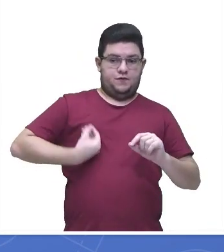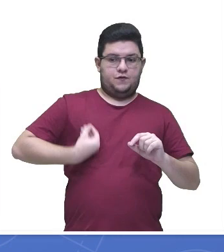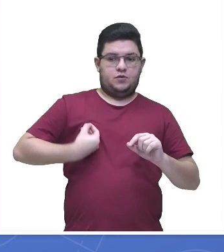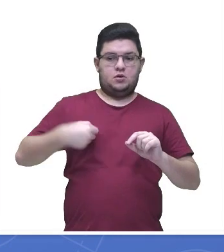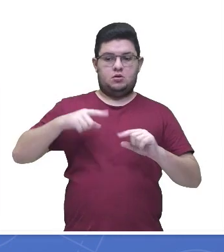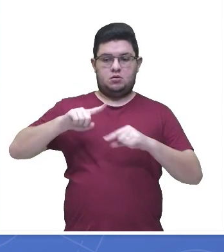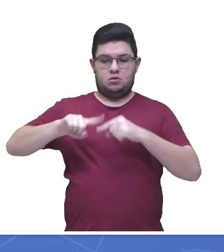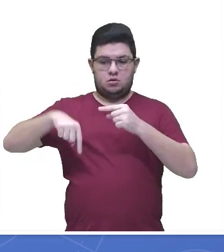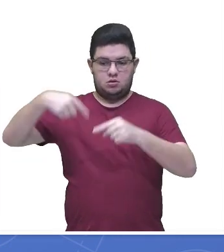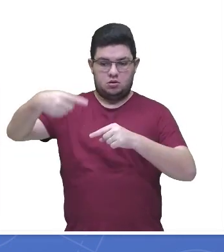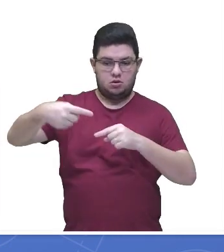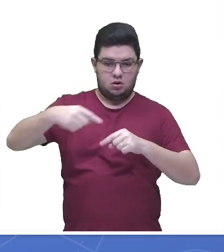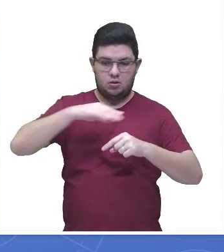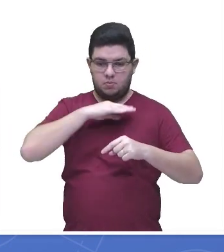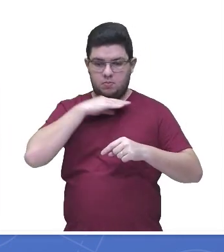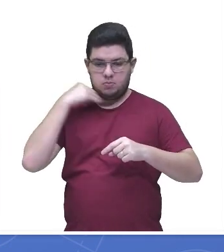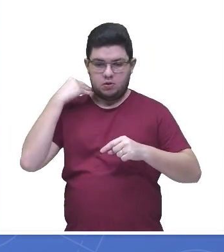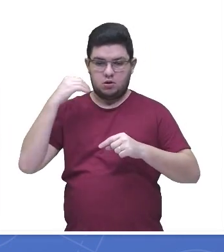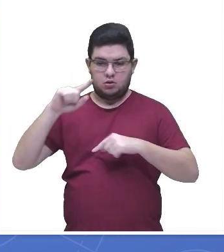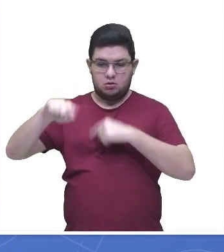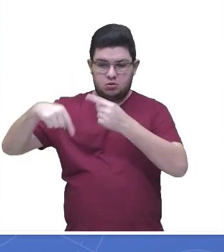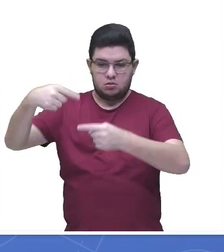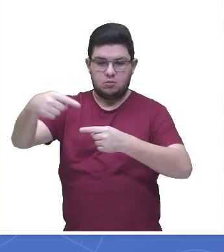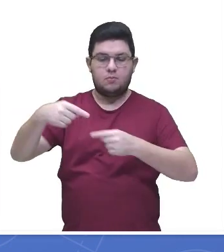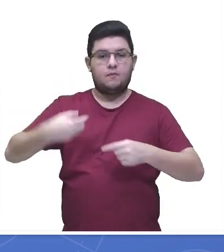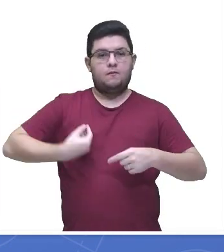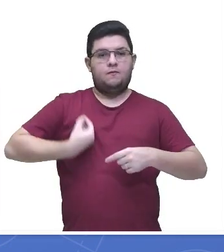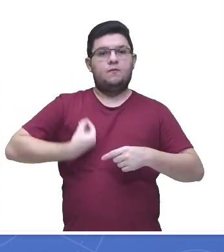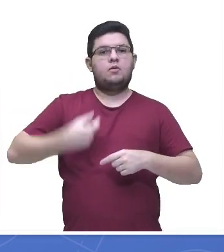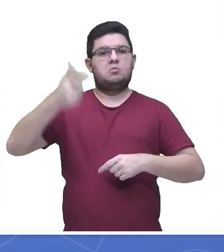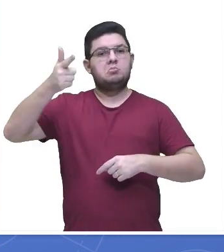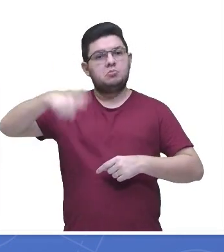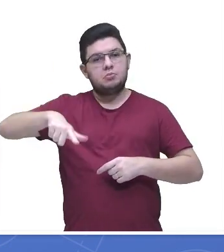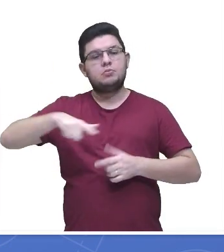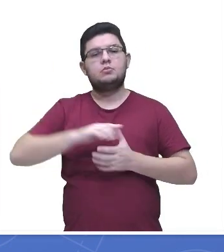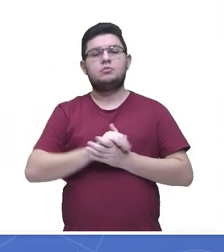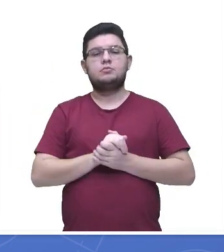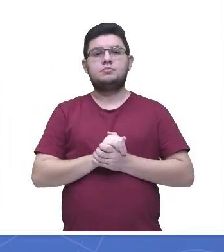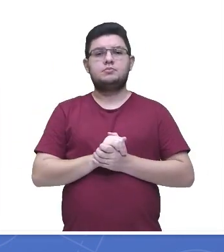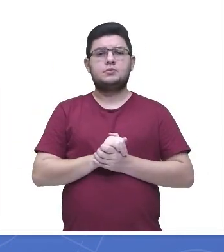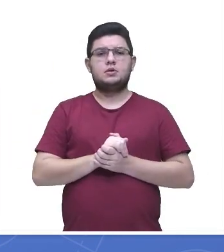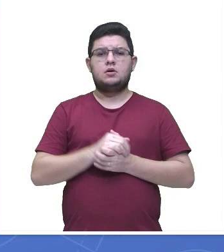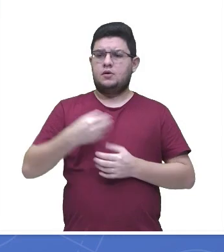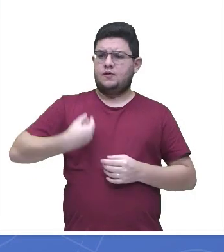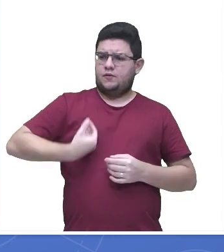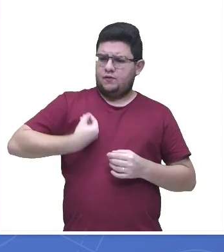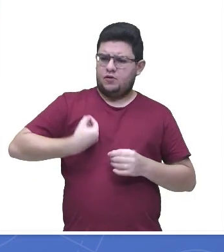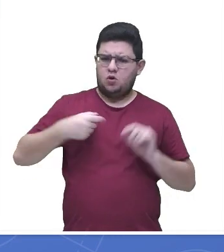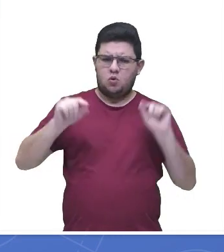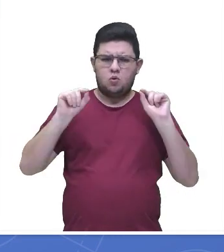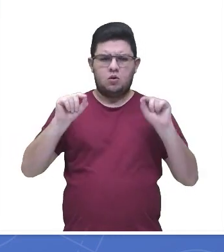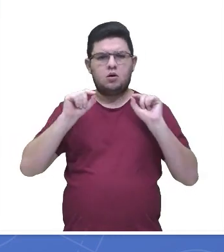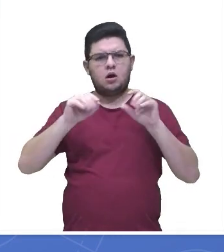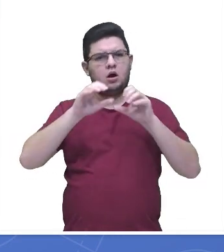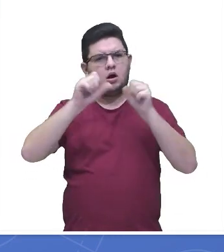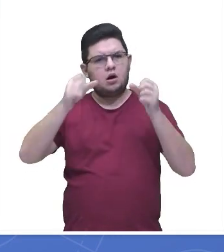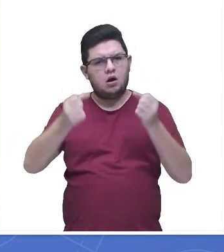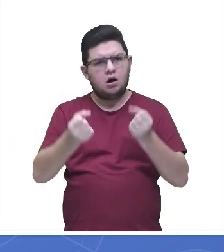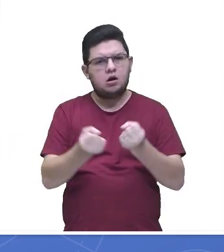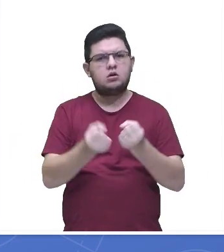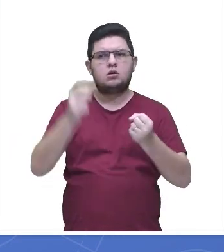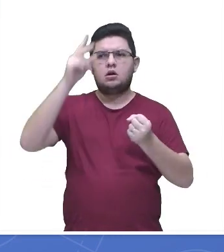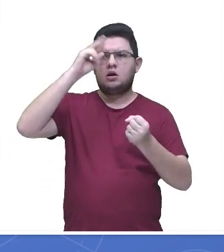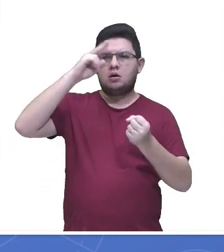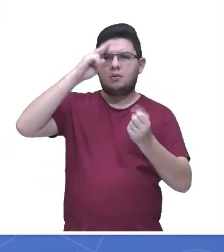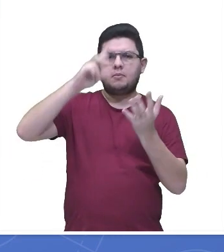essa vida pós-morte, toda a arte era o seu legado, voltado para essa vida pós-morte.